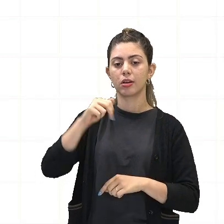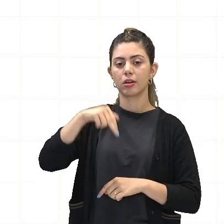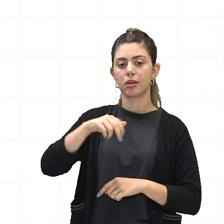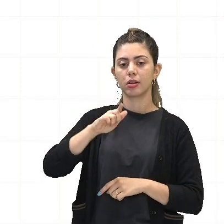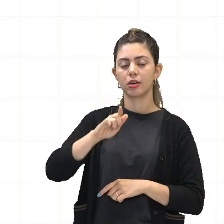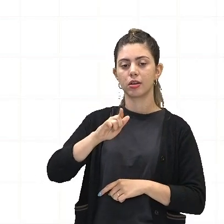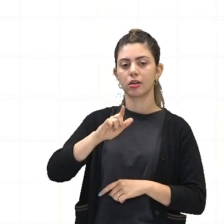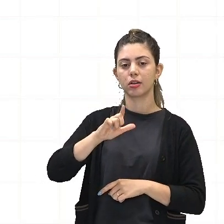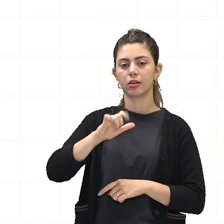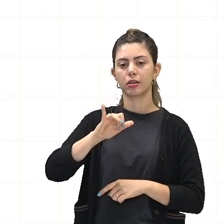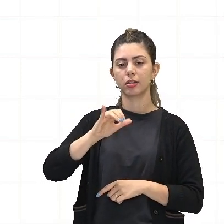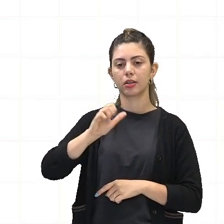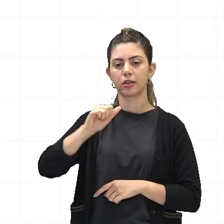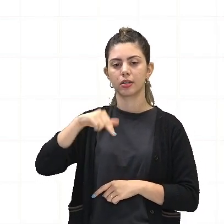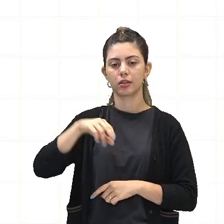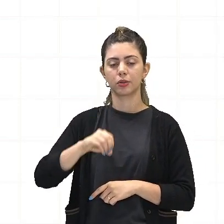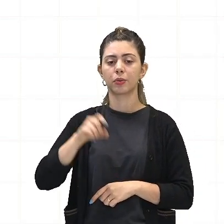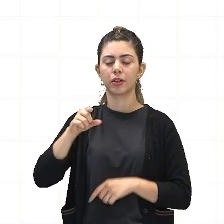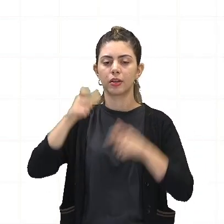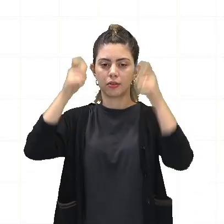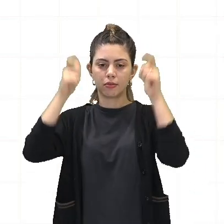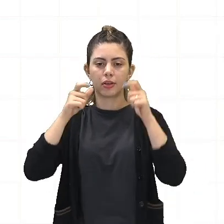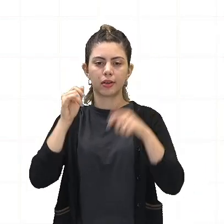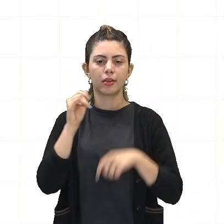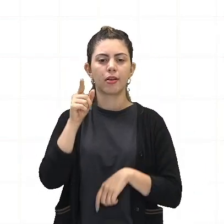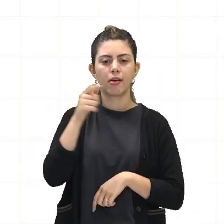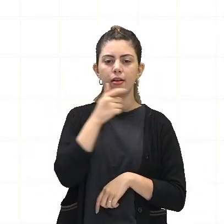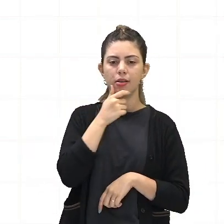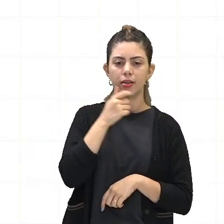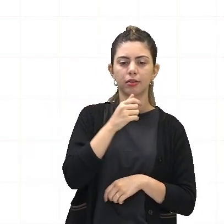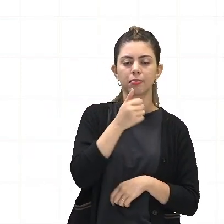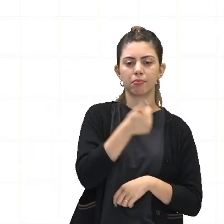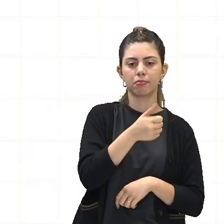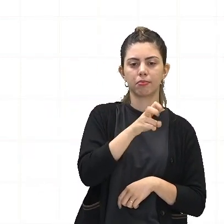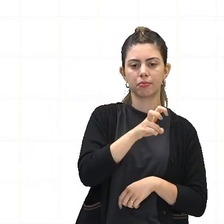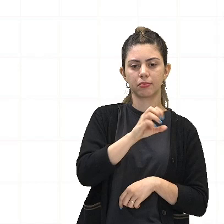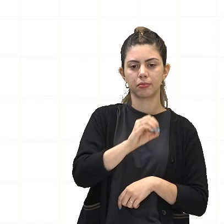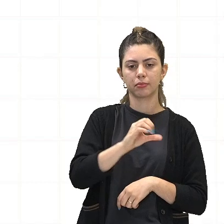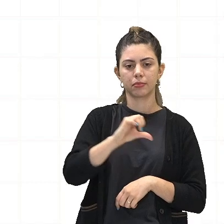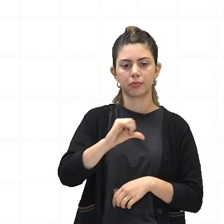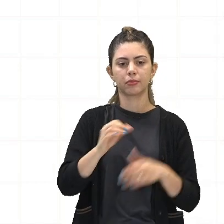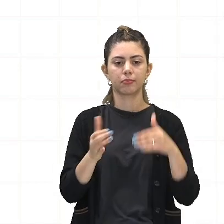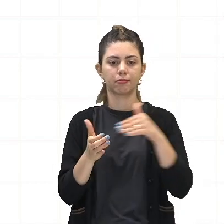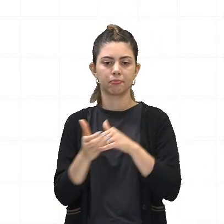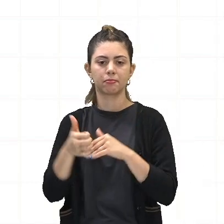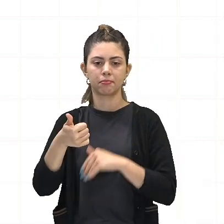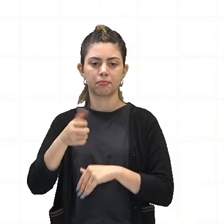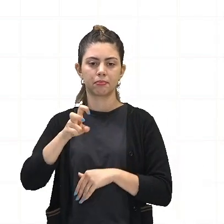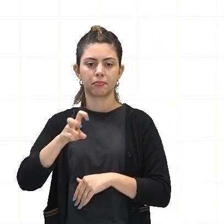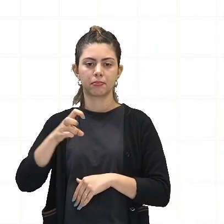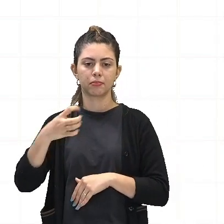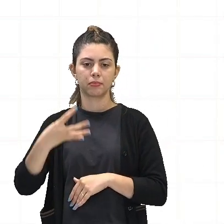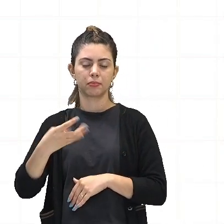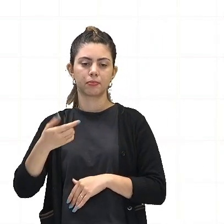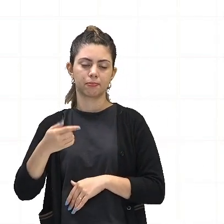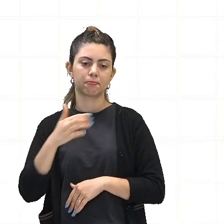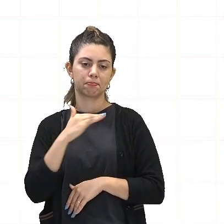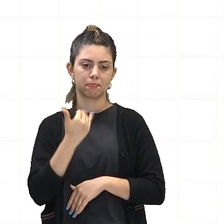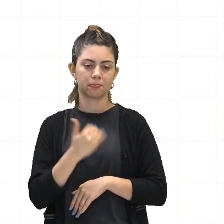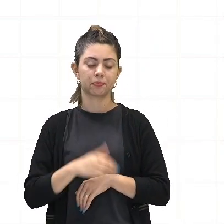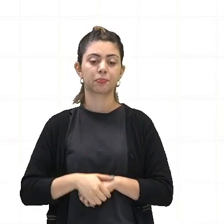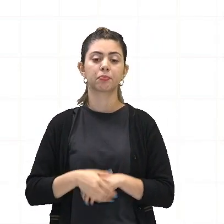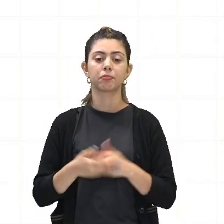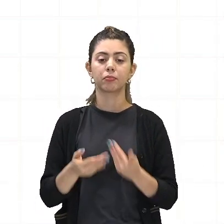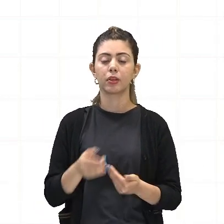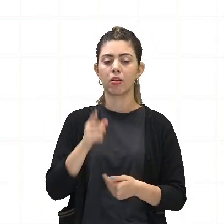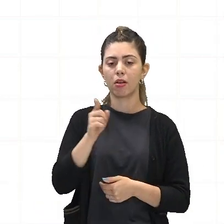observar na Inglaterra. Essa história é interessante. O rei Henrique VIII é também considerado